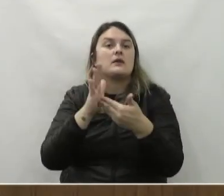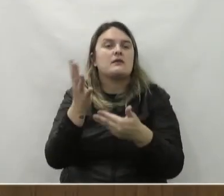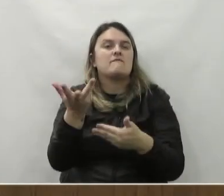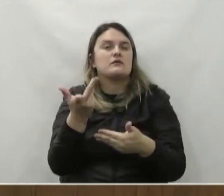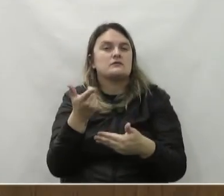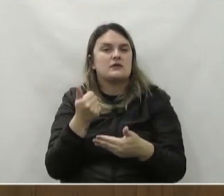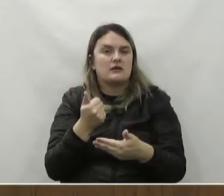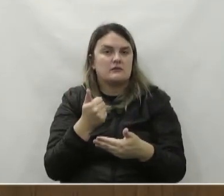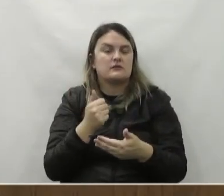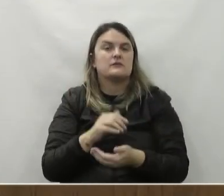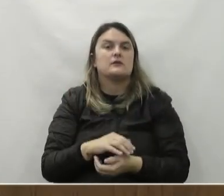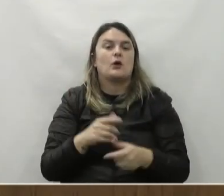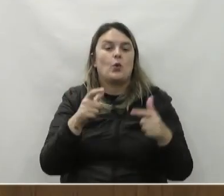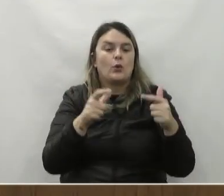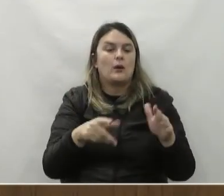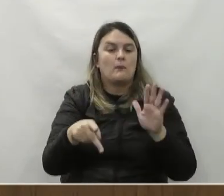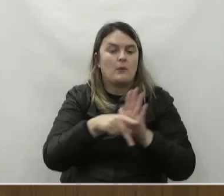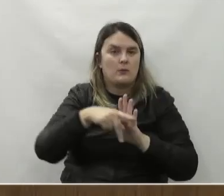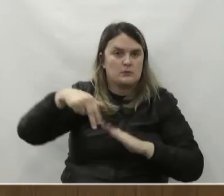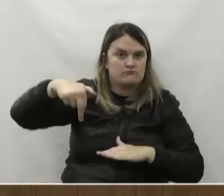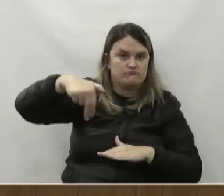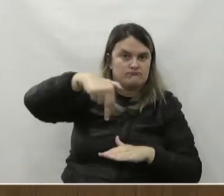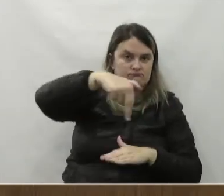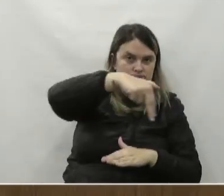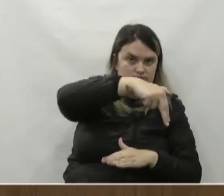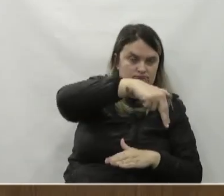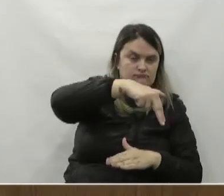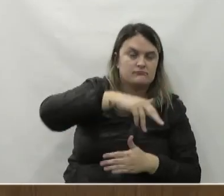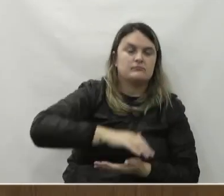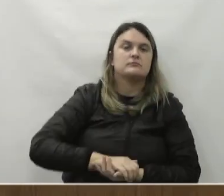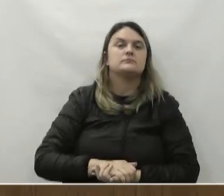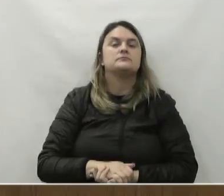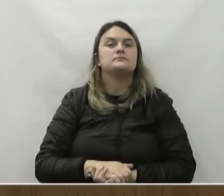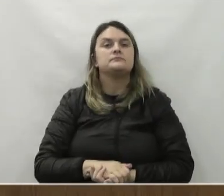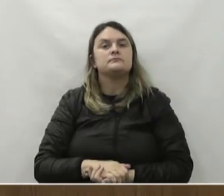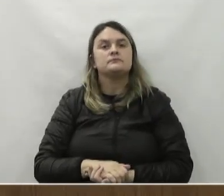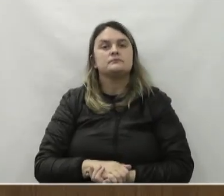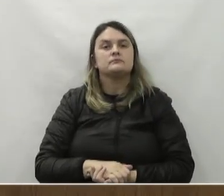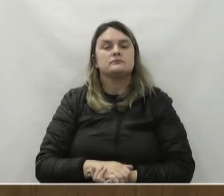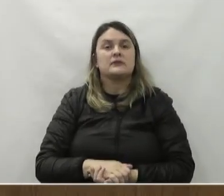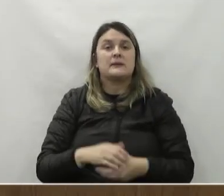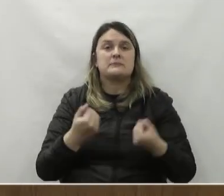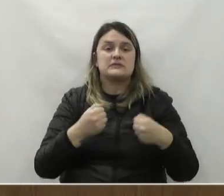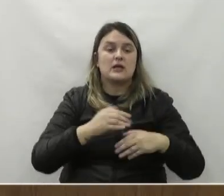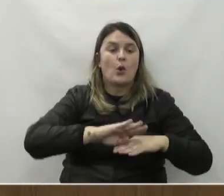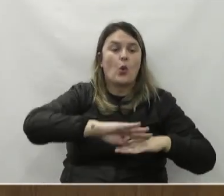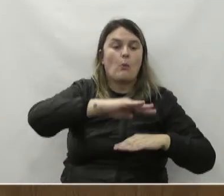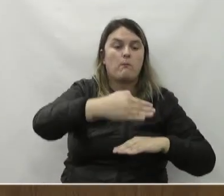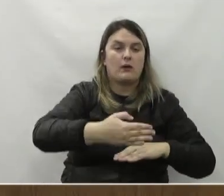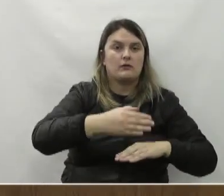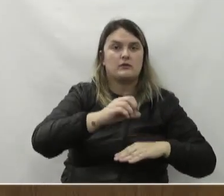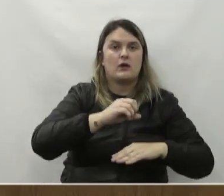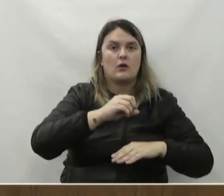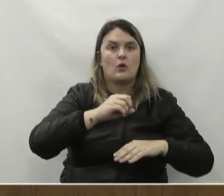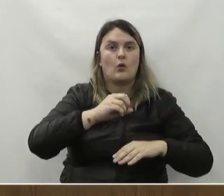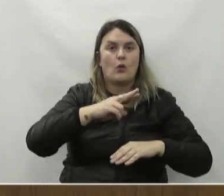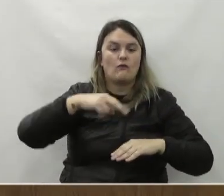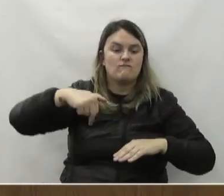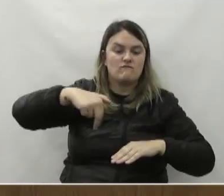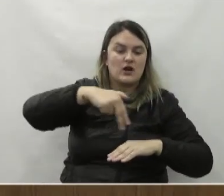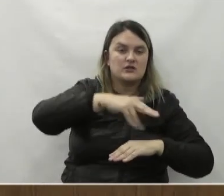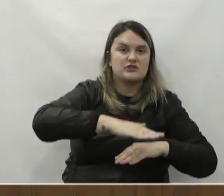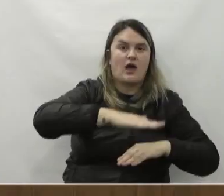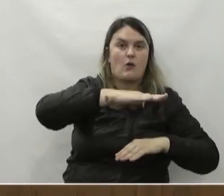e faixas de pedestres, bem como redutores de velocidade, como lombadas ou faixas elevadas, é